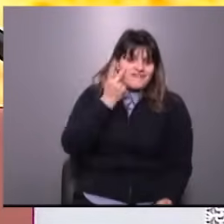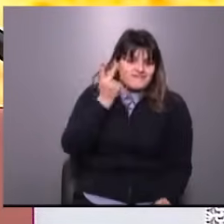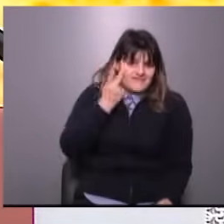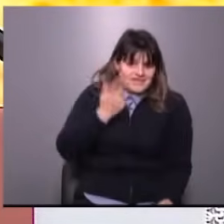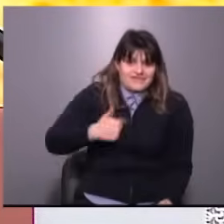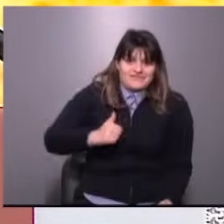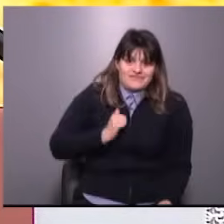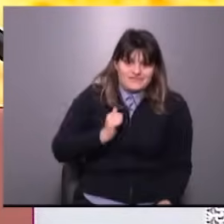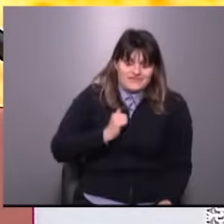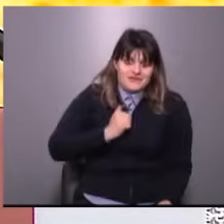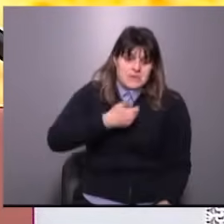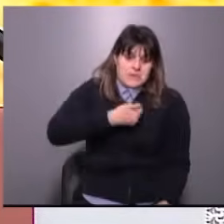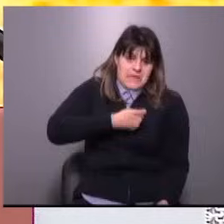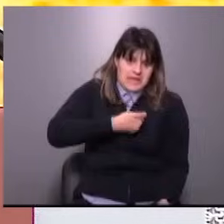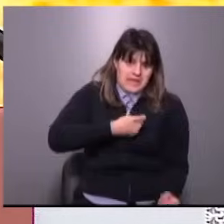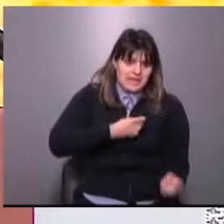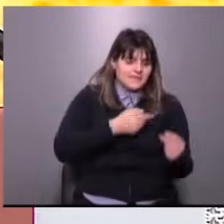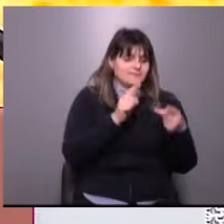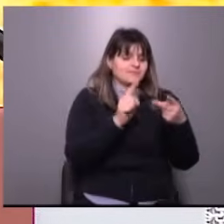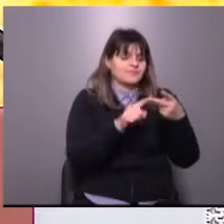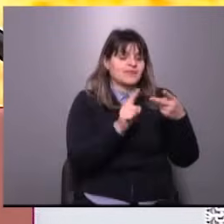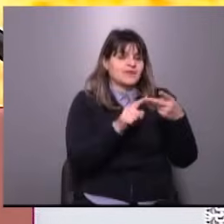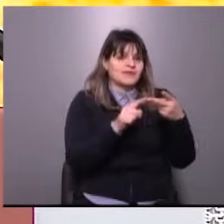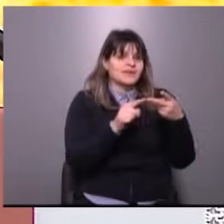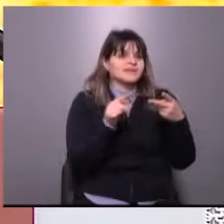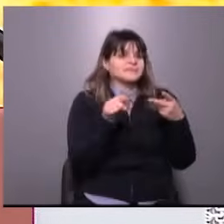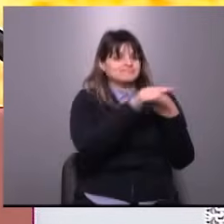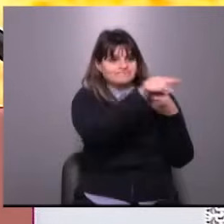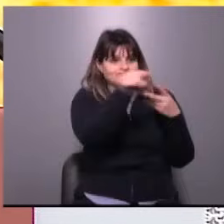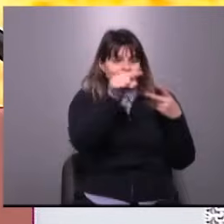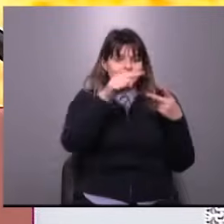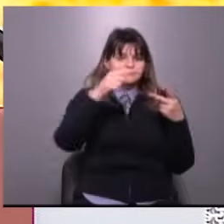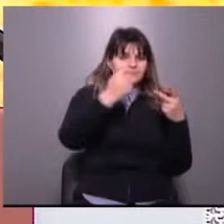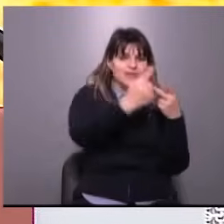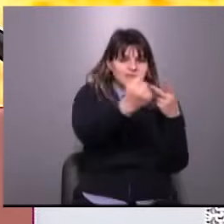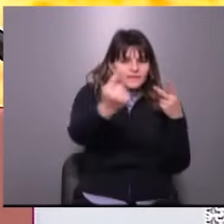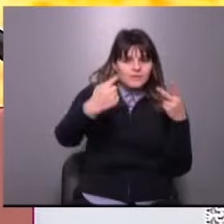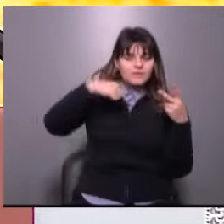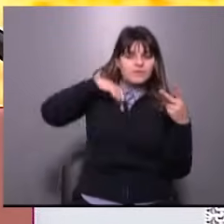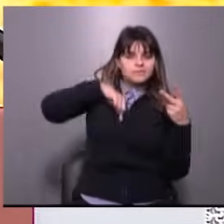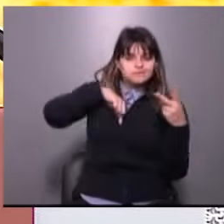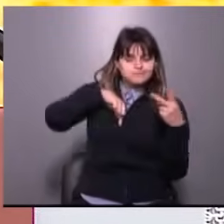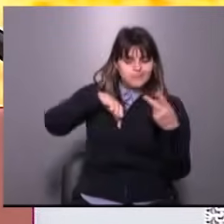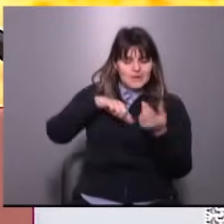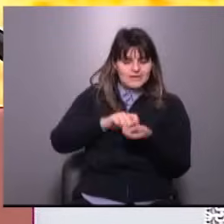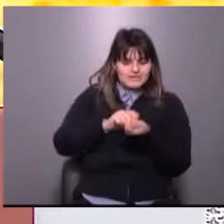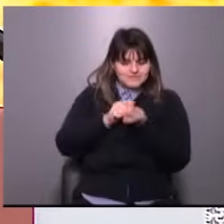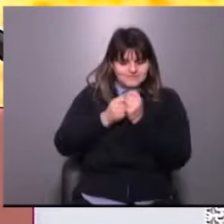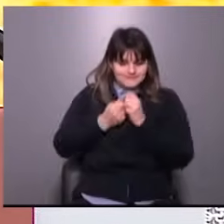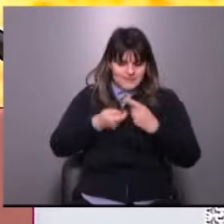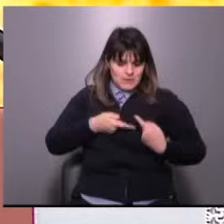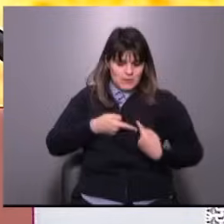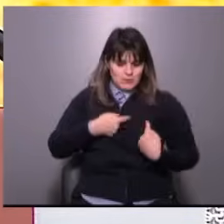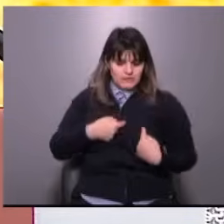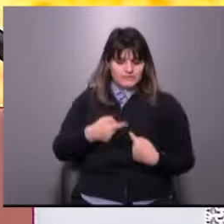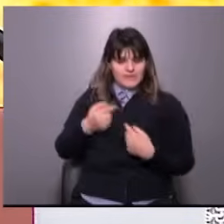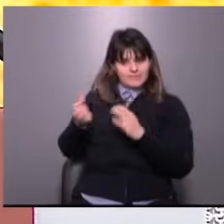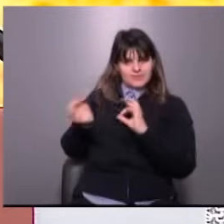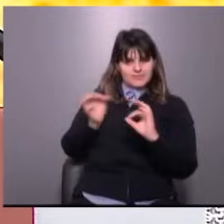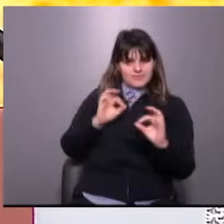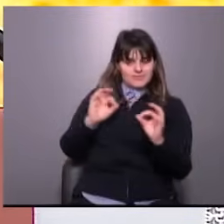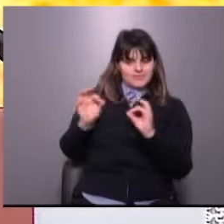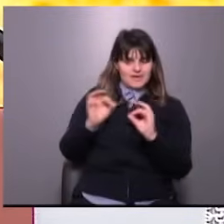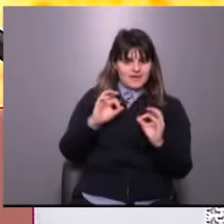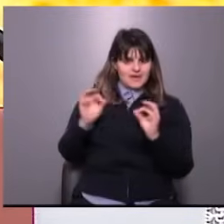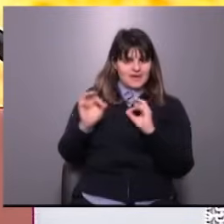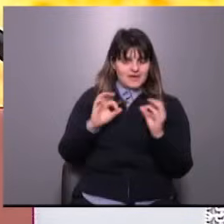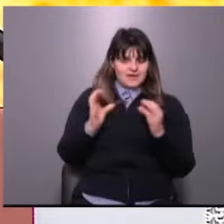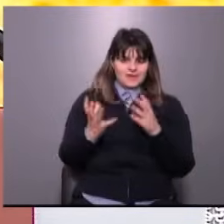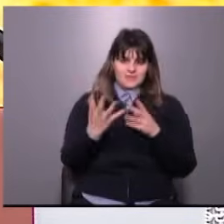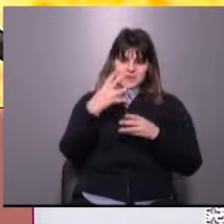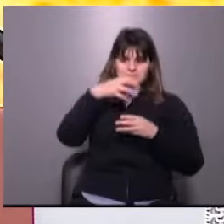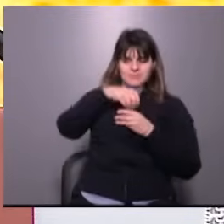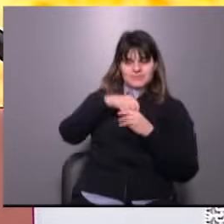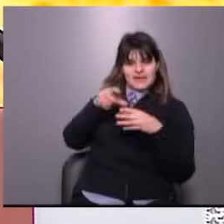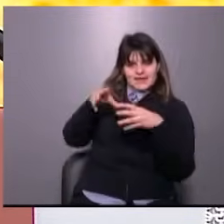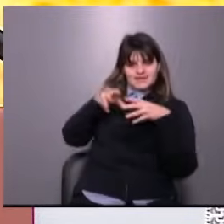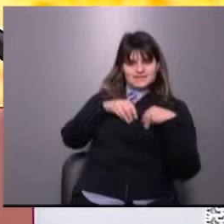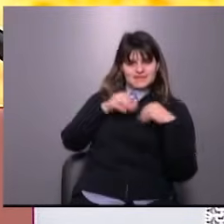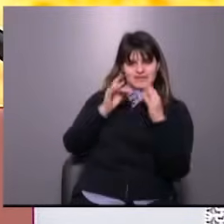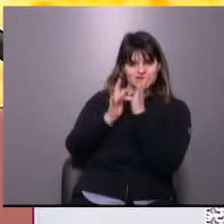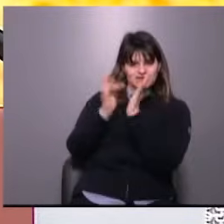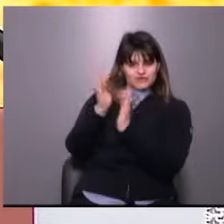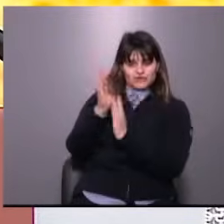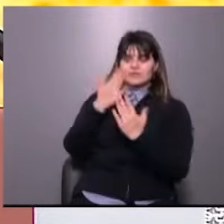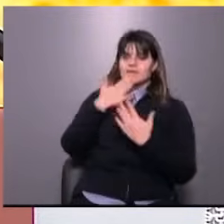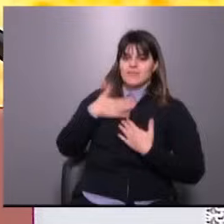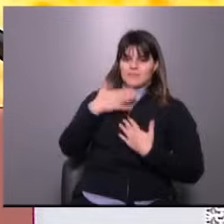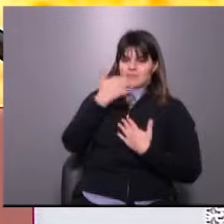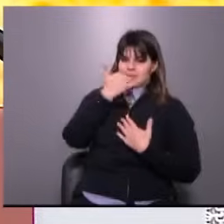próximo e se faz presente na nossa vida, a exortação à conversão para podermos acolher aquele